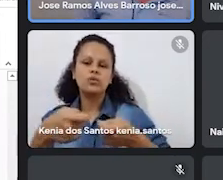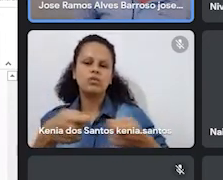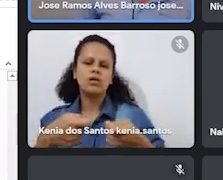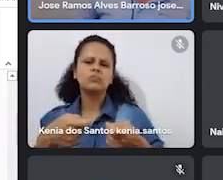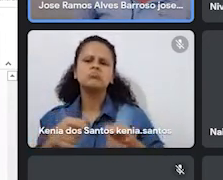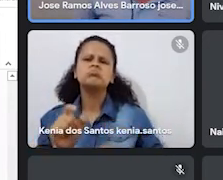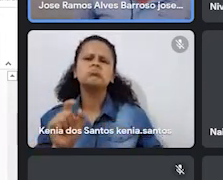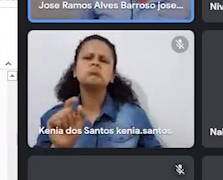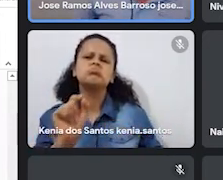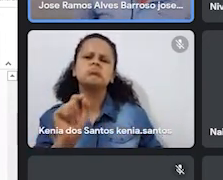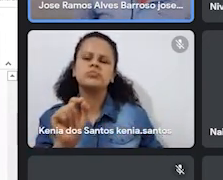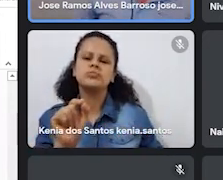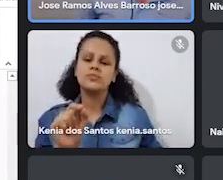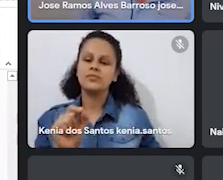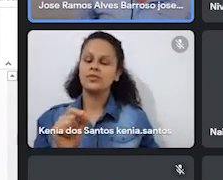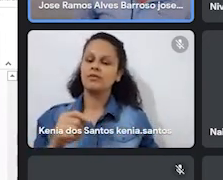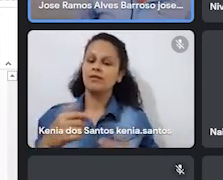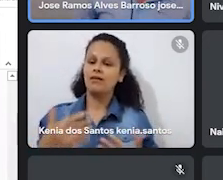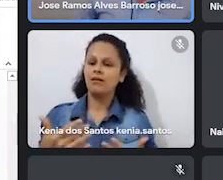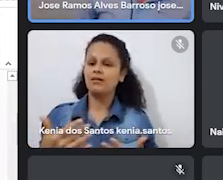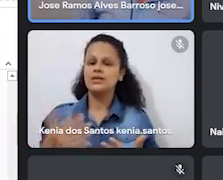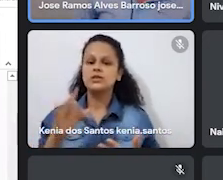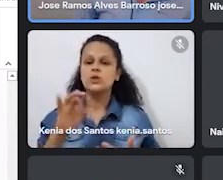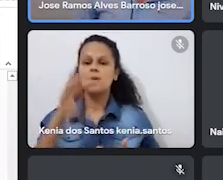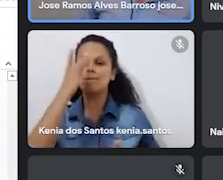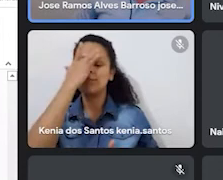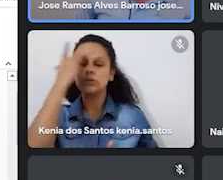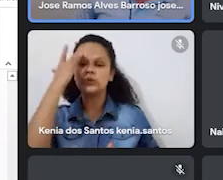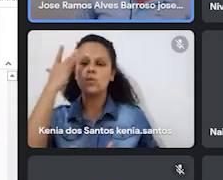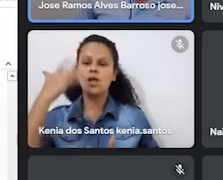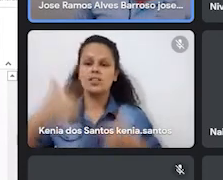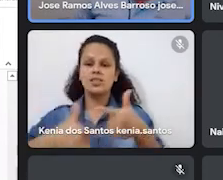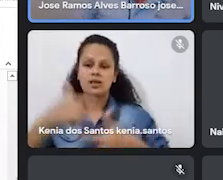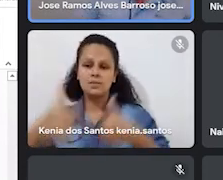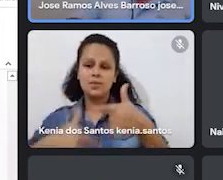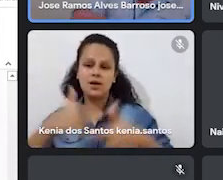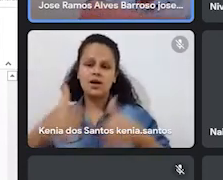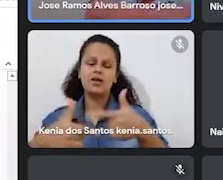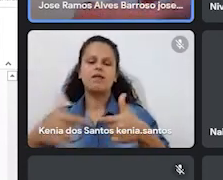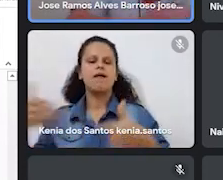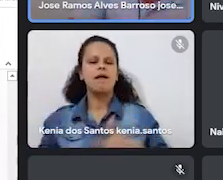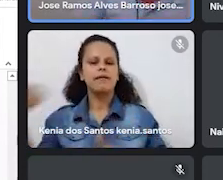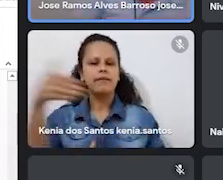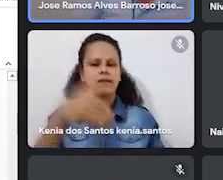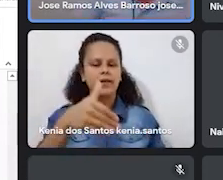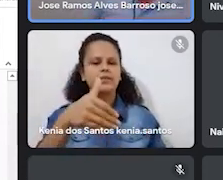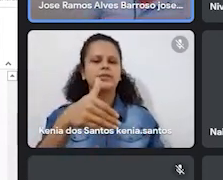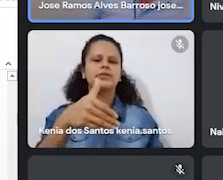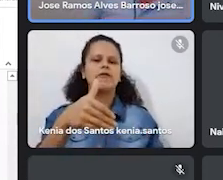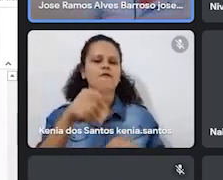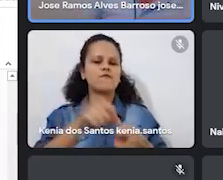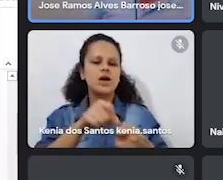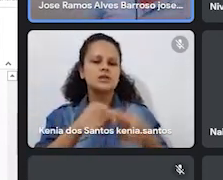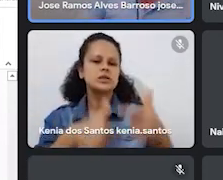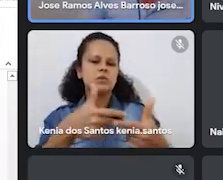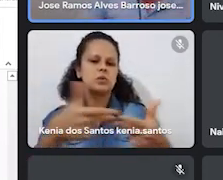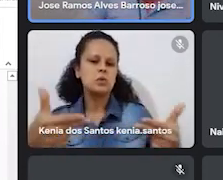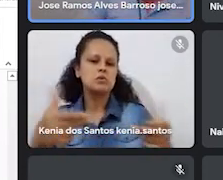quê? Ela recita ali a trabalhadores autorizados. A pessoa entra ali só mesmo para fazer algum